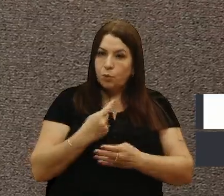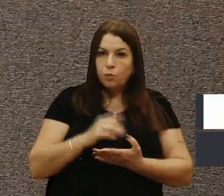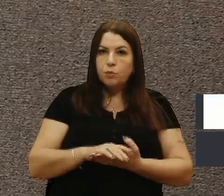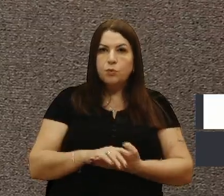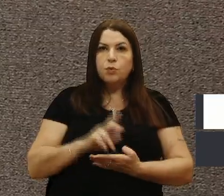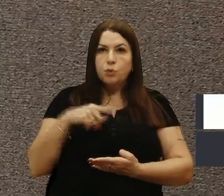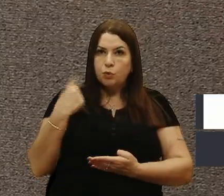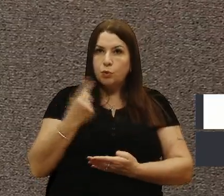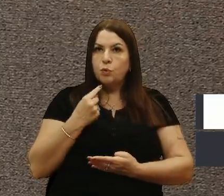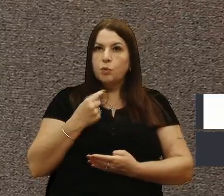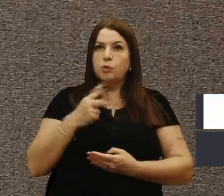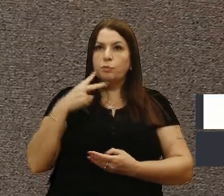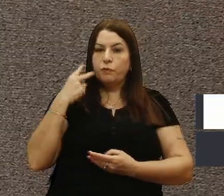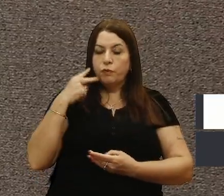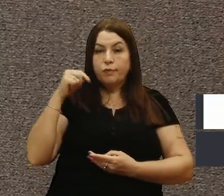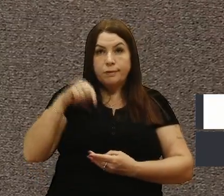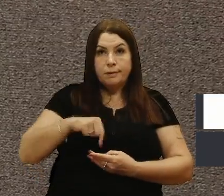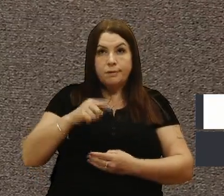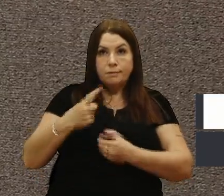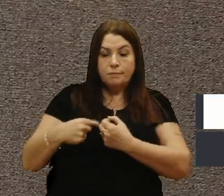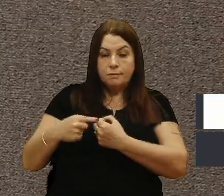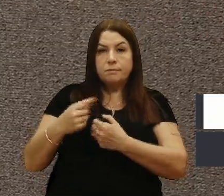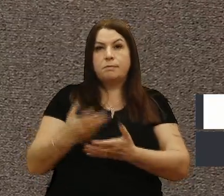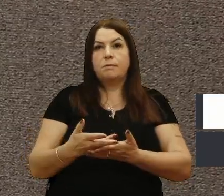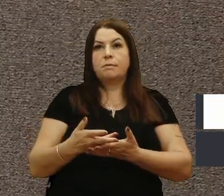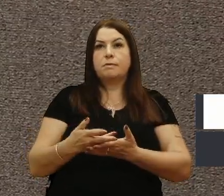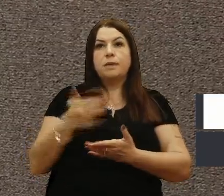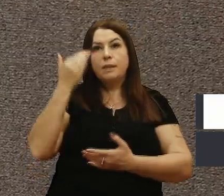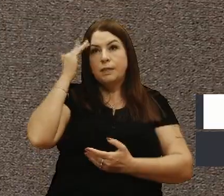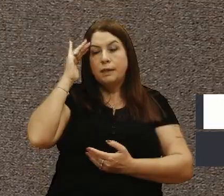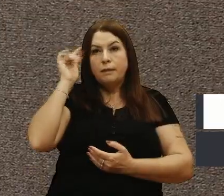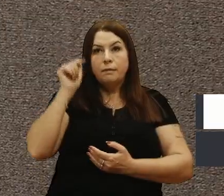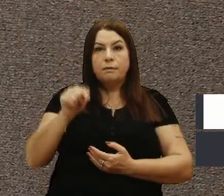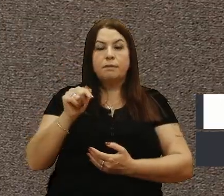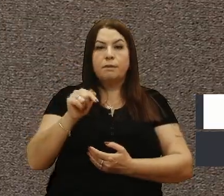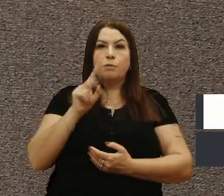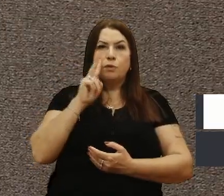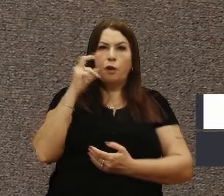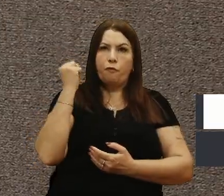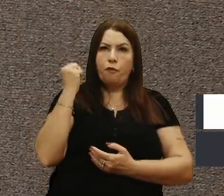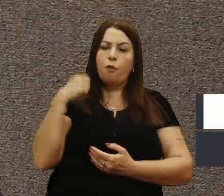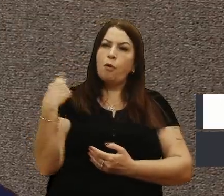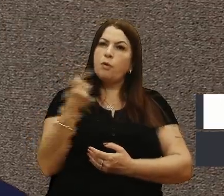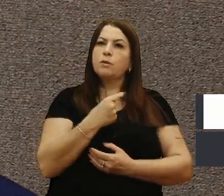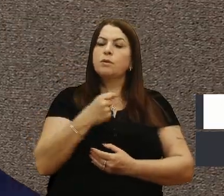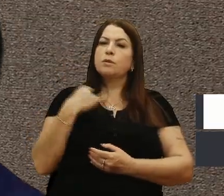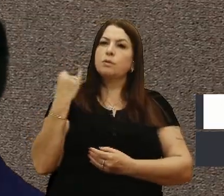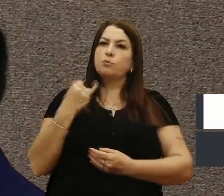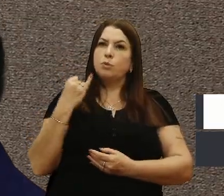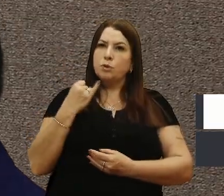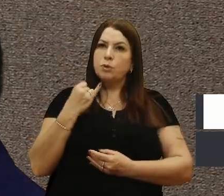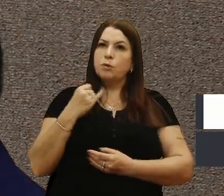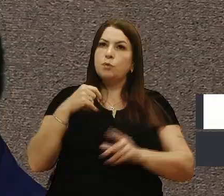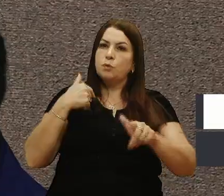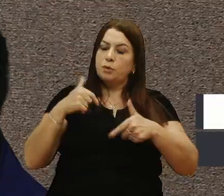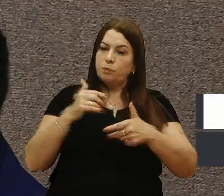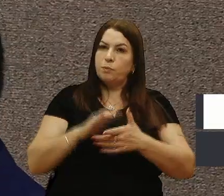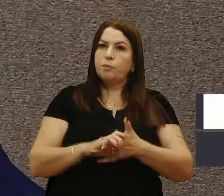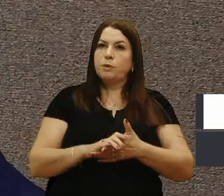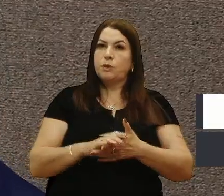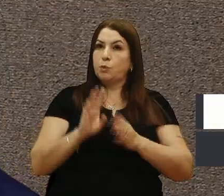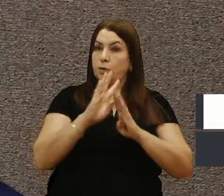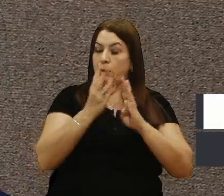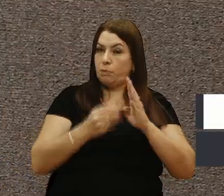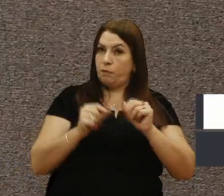e nós, como parlamentares desta cidade, que entendemos a força, a importância e o trabalho que o